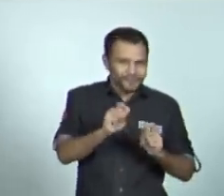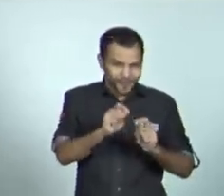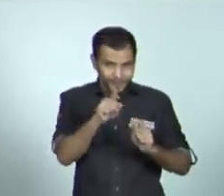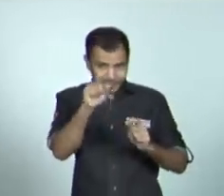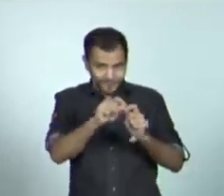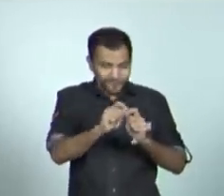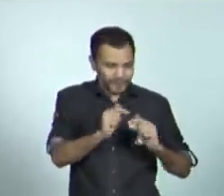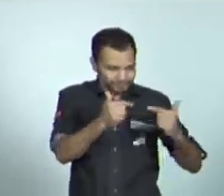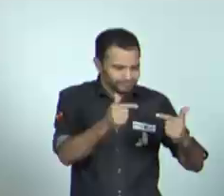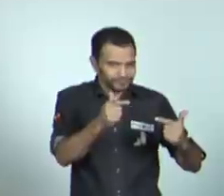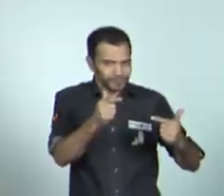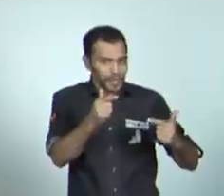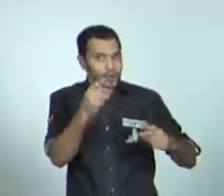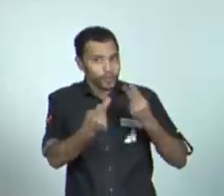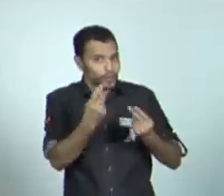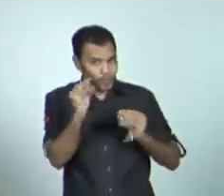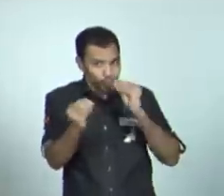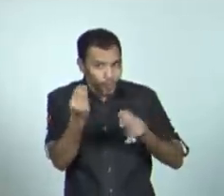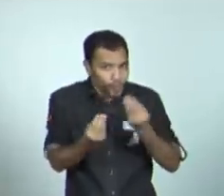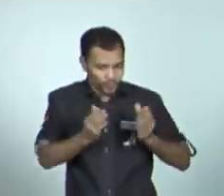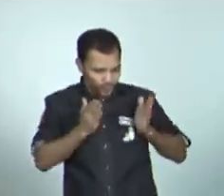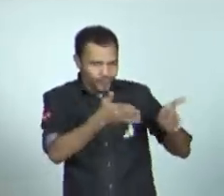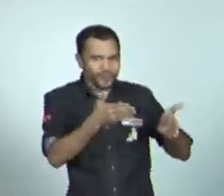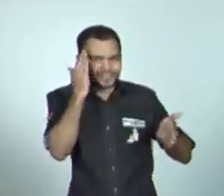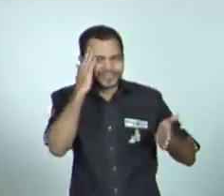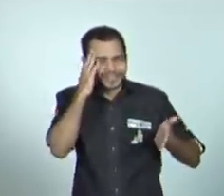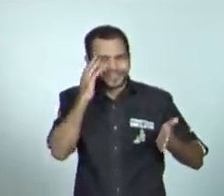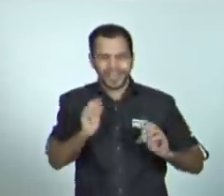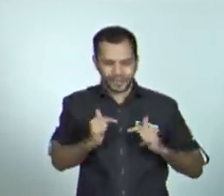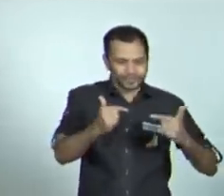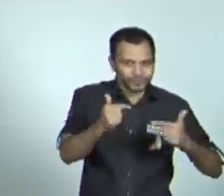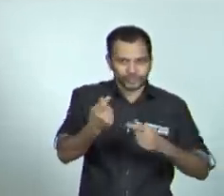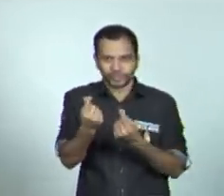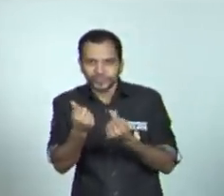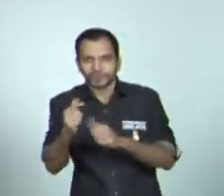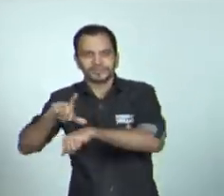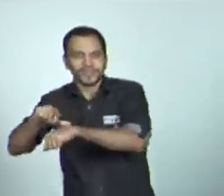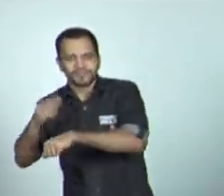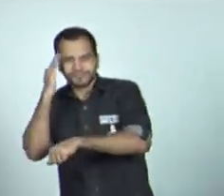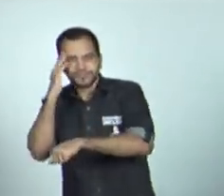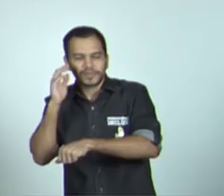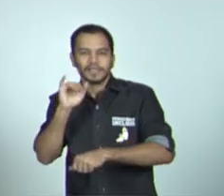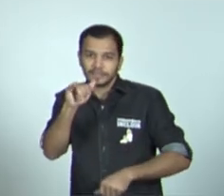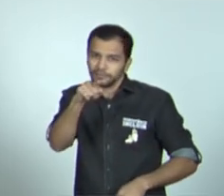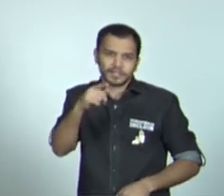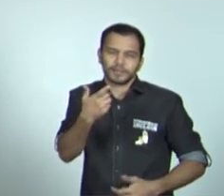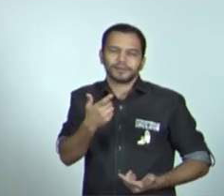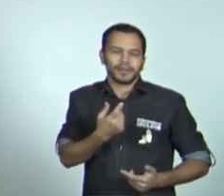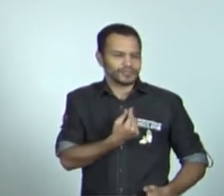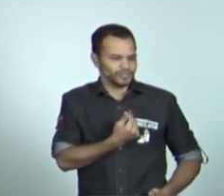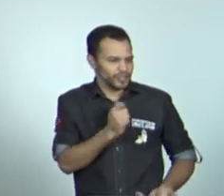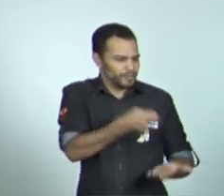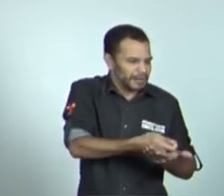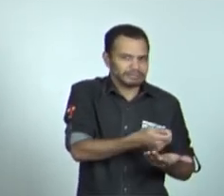tá teu coração se você não bota atitude dinheiro tempo você não ama aquilo não creme aquilo